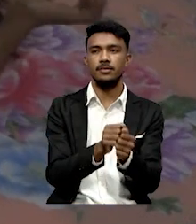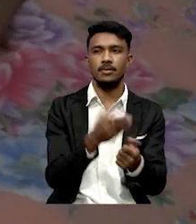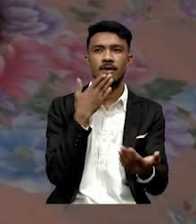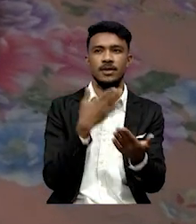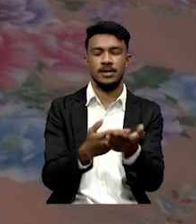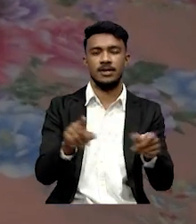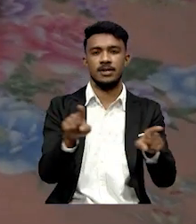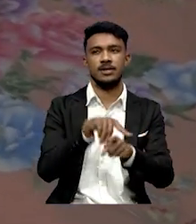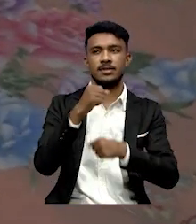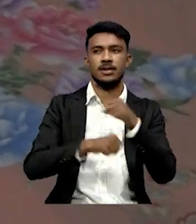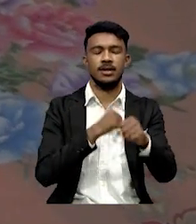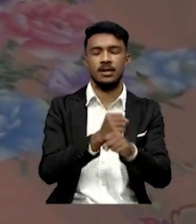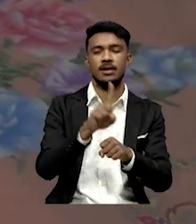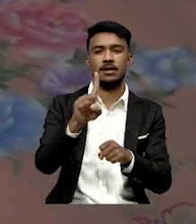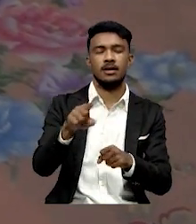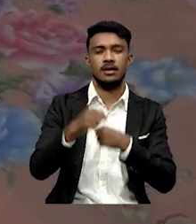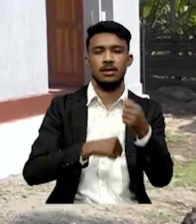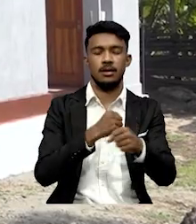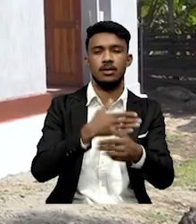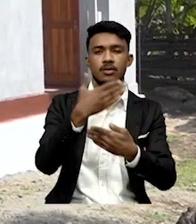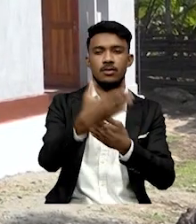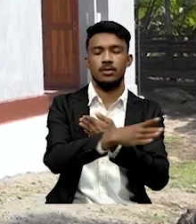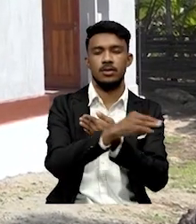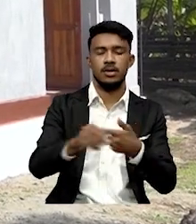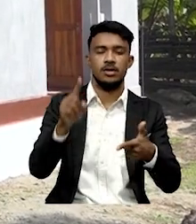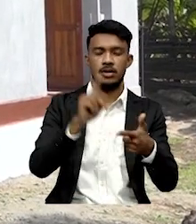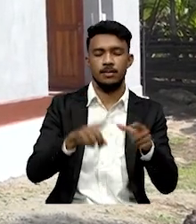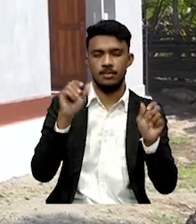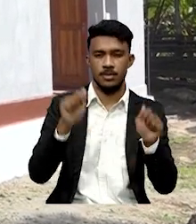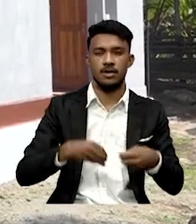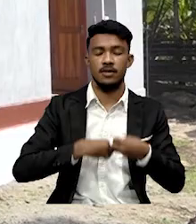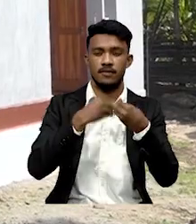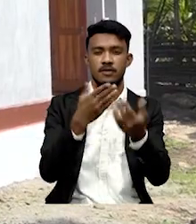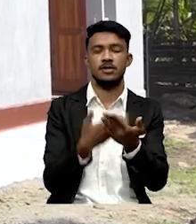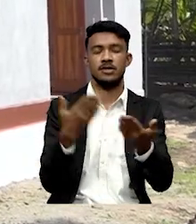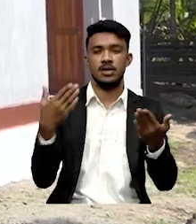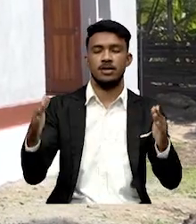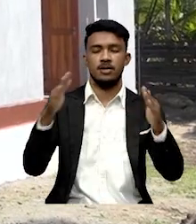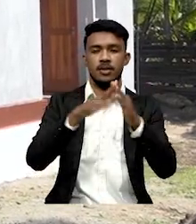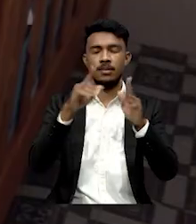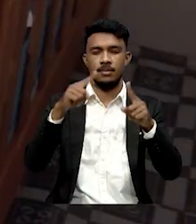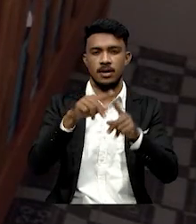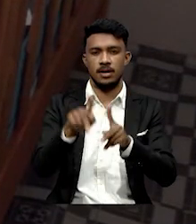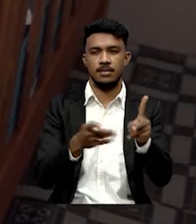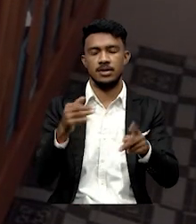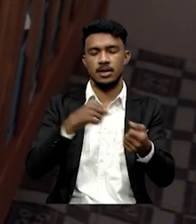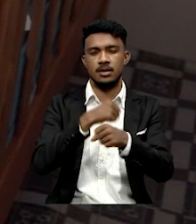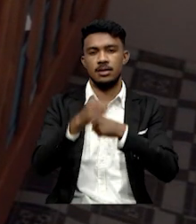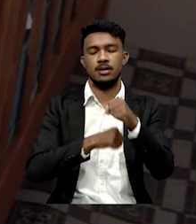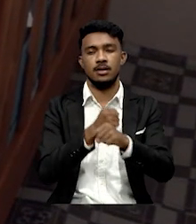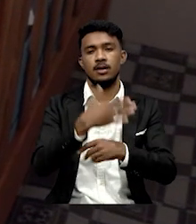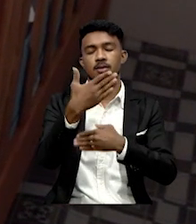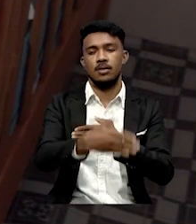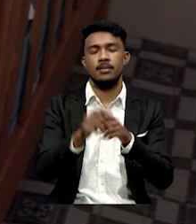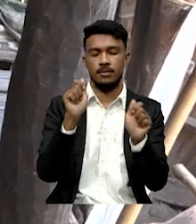hanesan tina ndane tina oi itamos planeia modalidade segundo para to forit material construção baitne pousira ya tina oi nemos